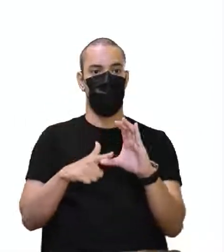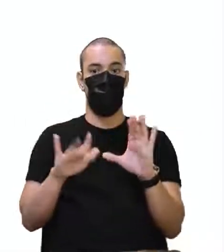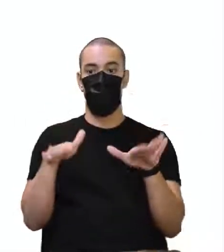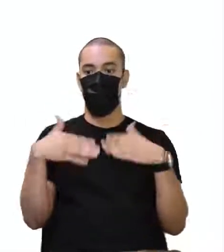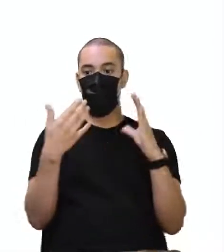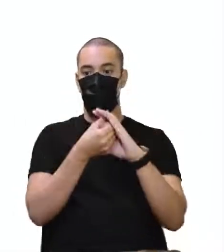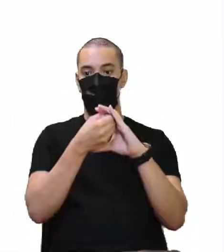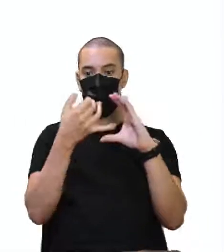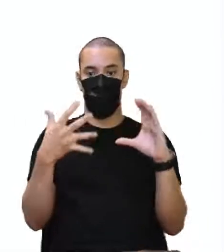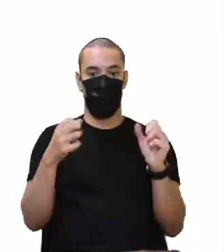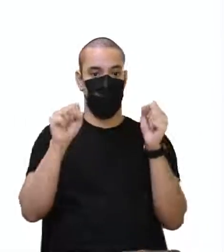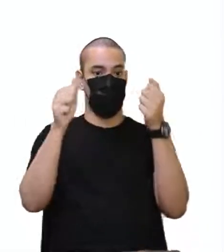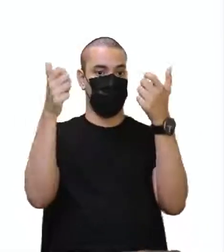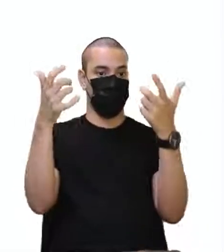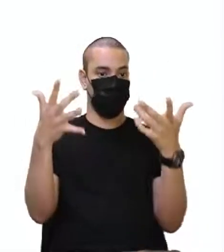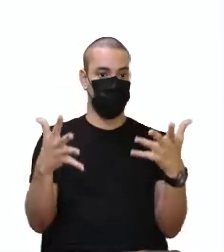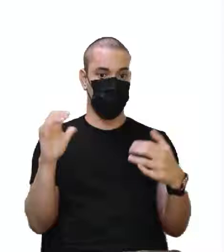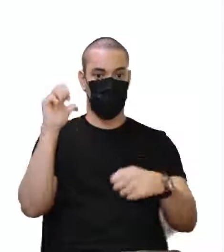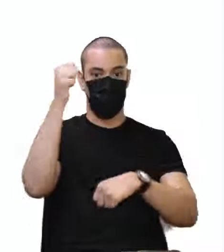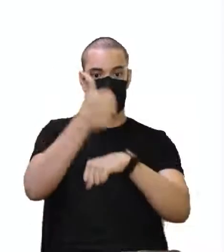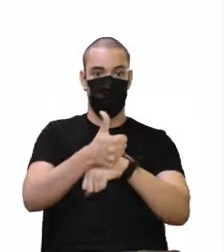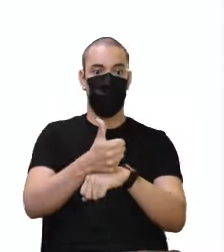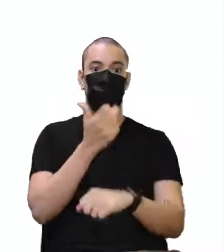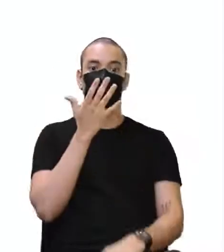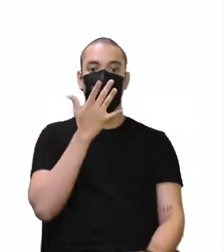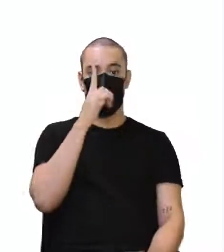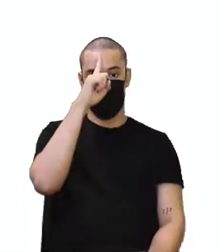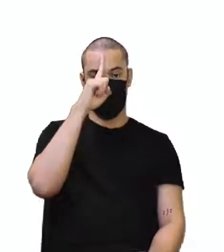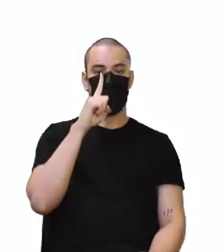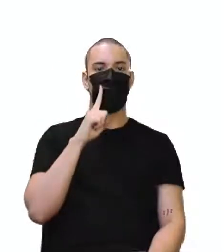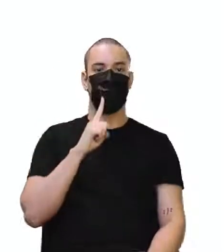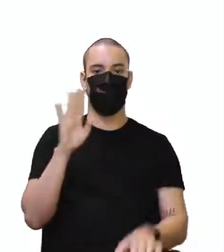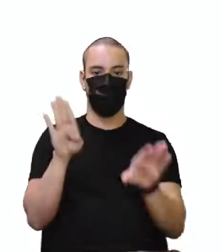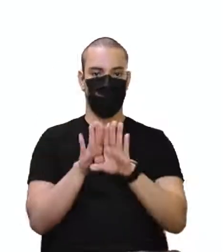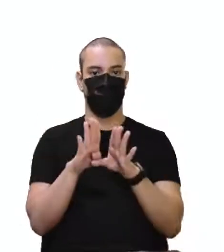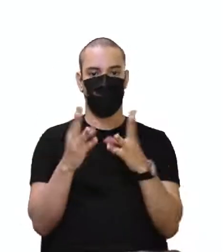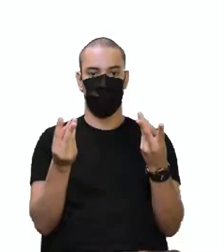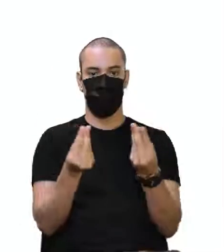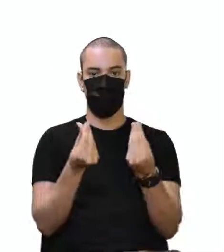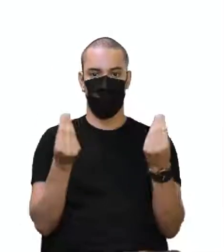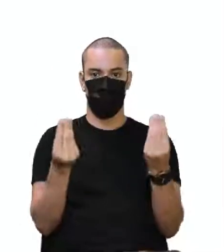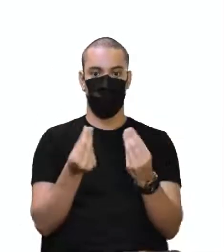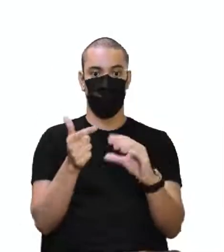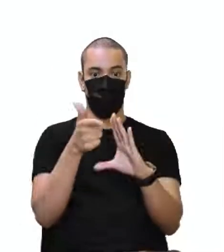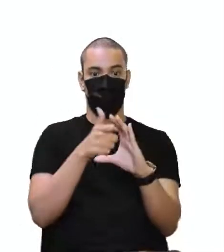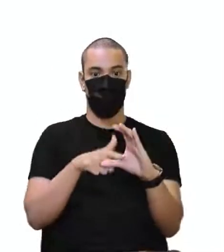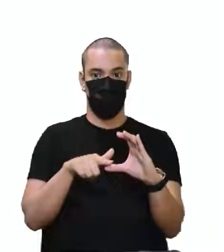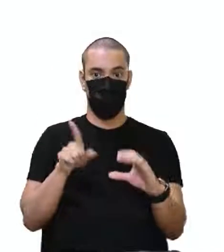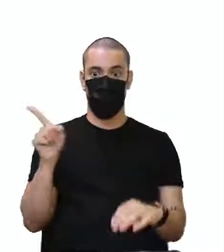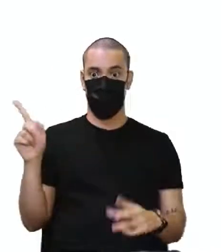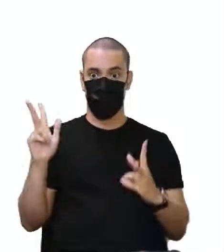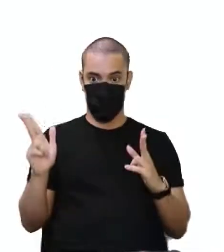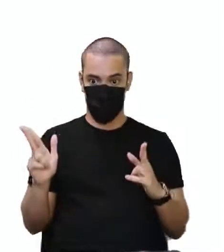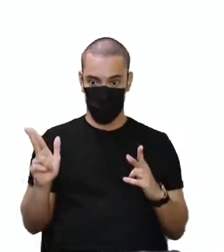característica, então, que a gente pode deduzir que é dominante? A cor amarela e a textura lisa. Aqui é a